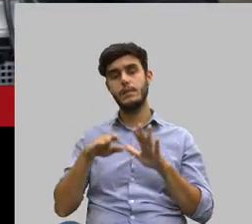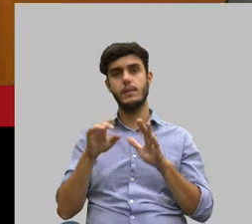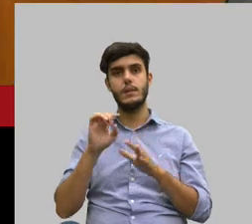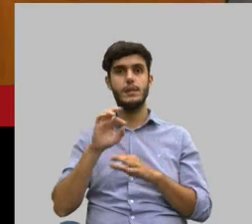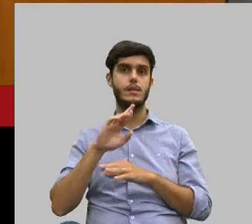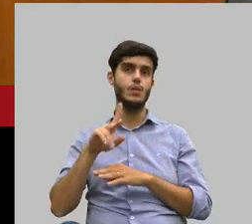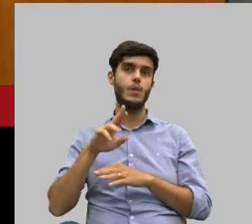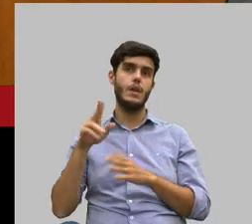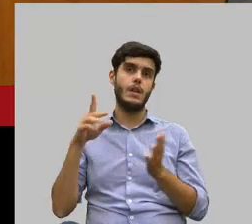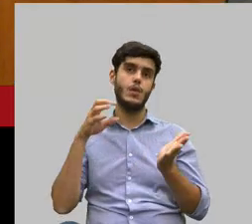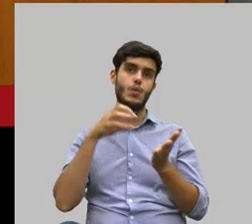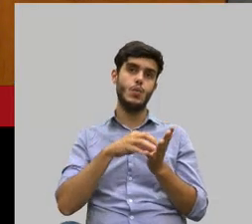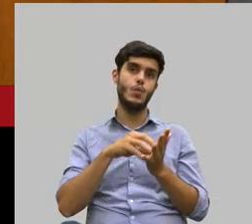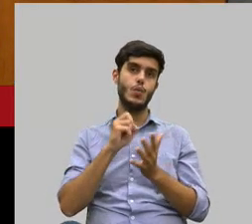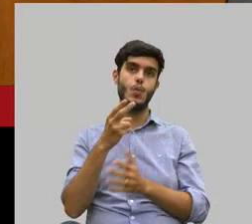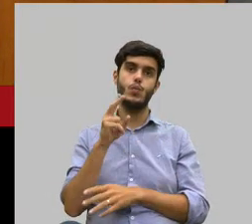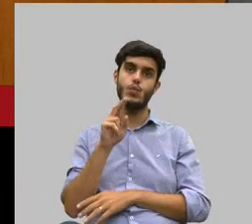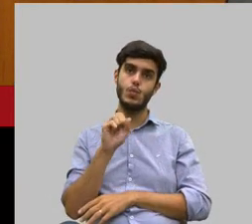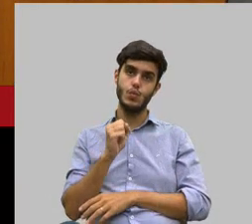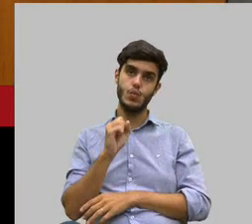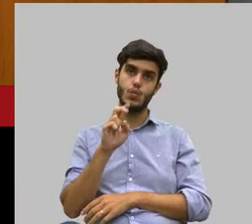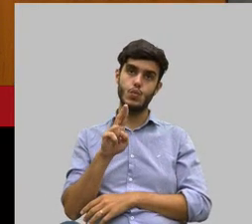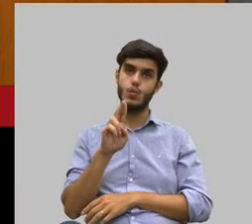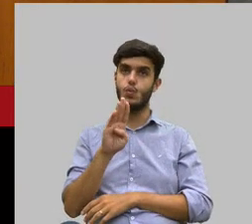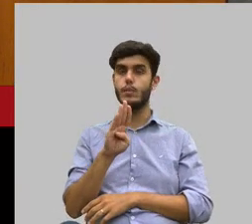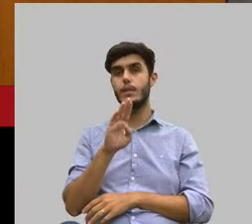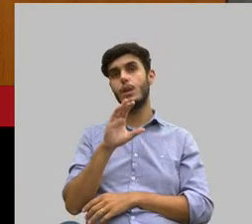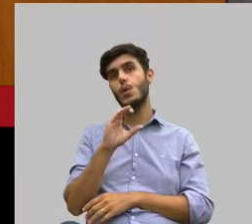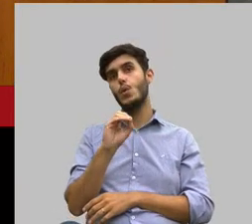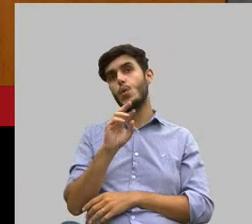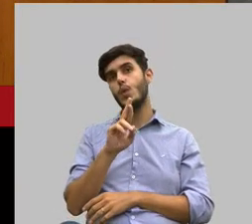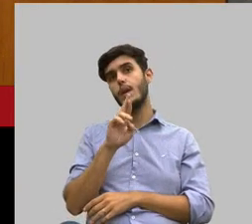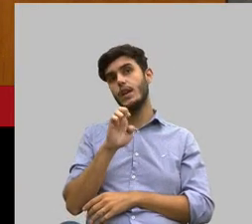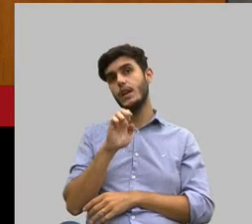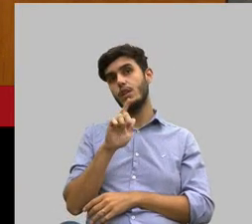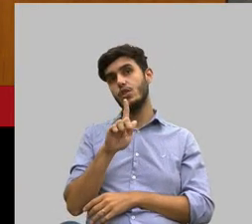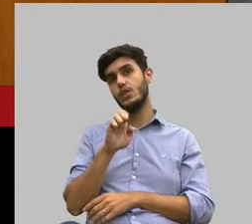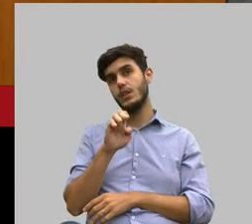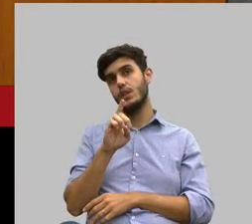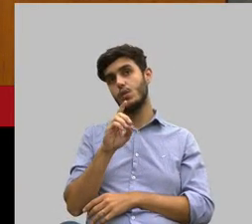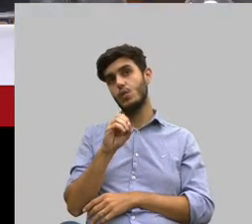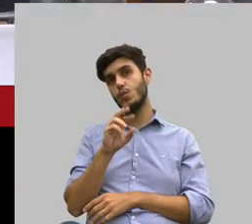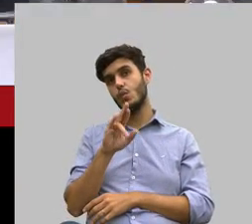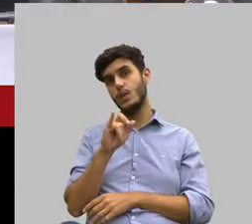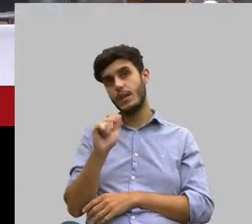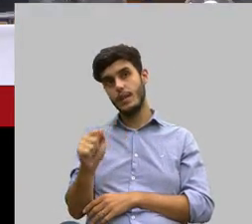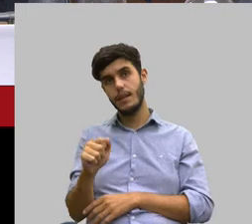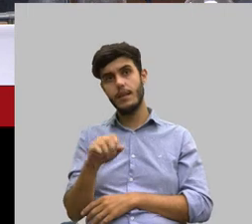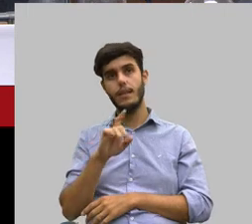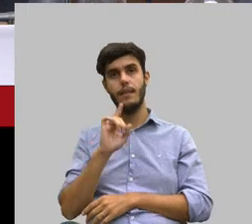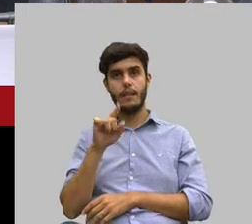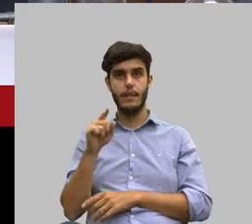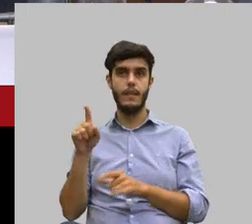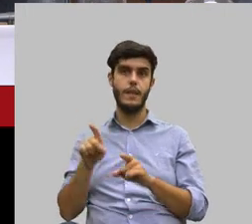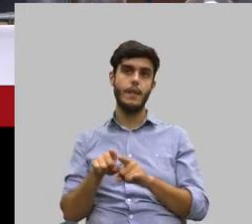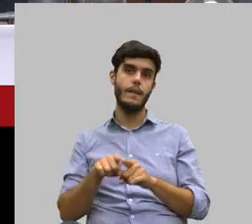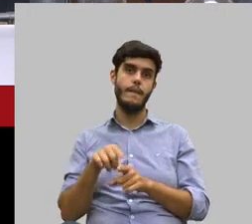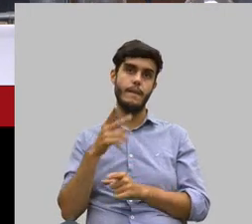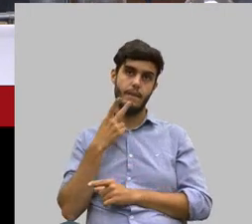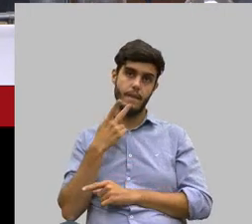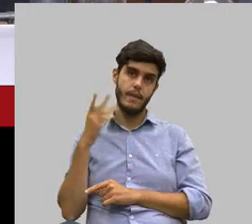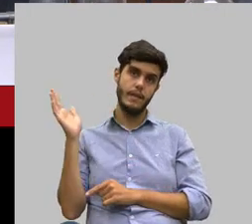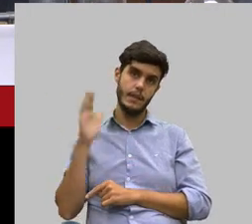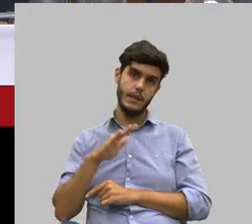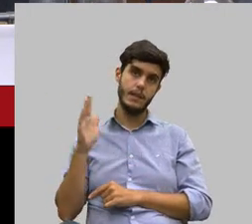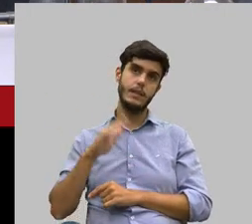a subc seria até como a senhora colocou aqui e e trouxe